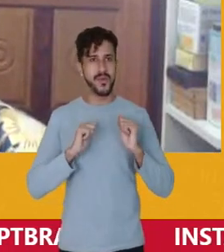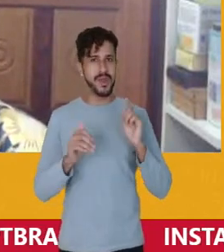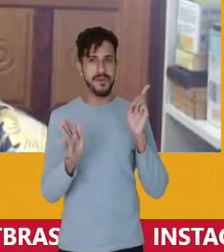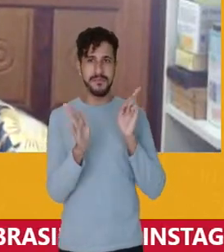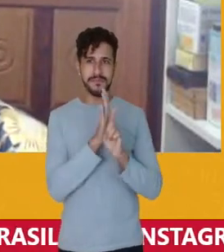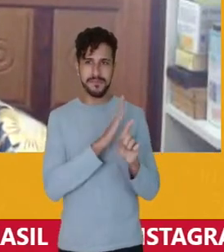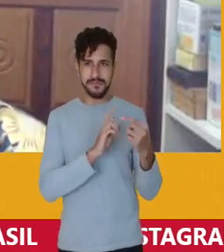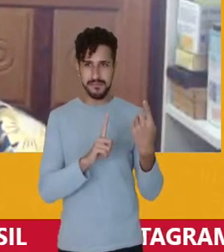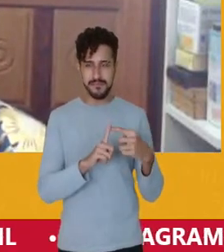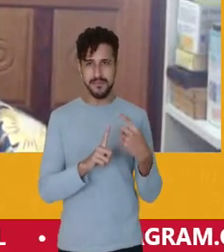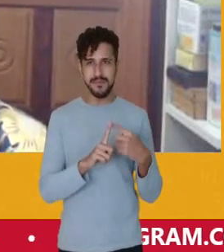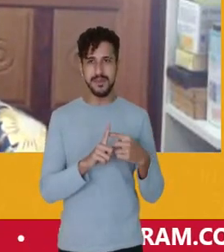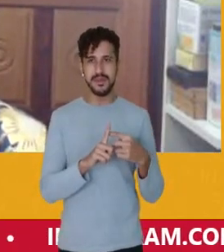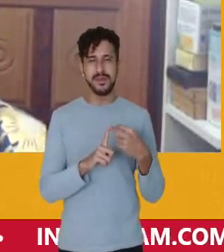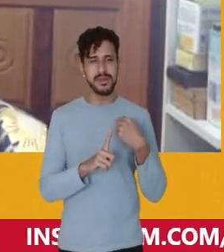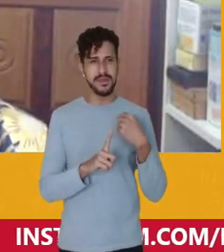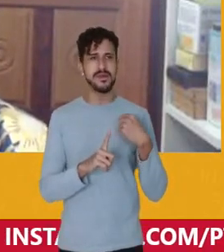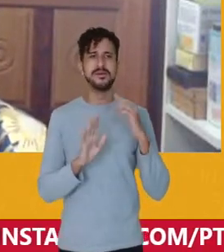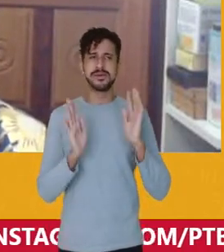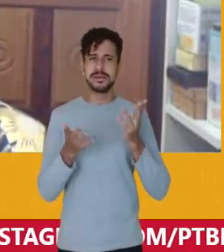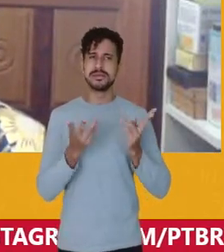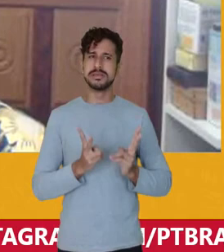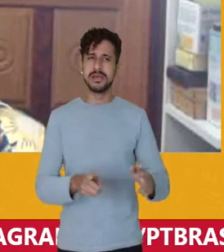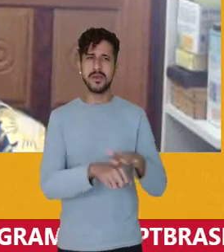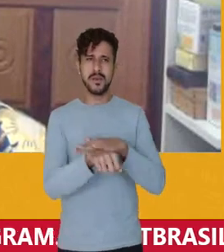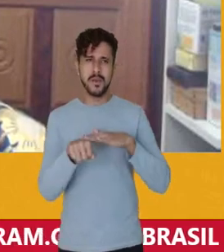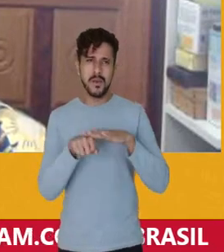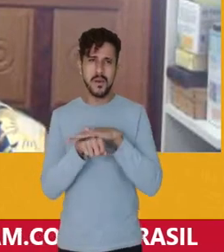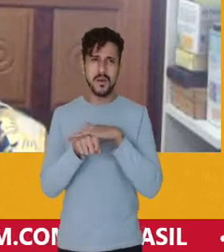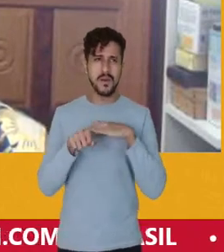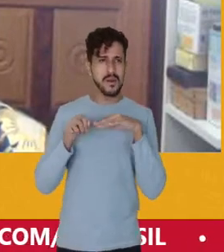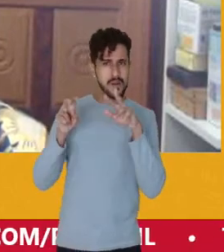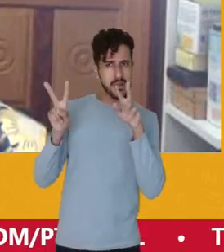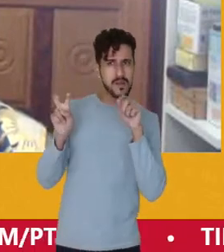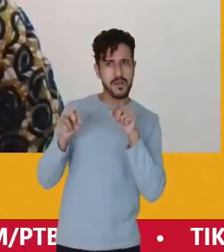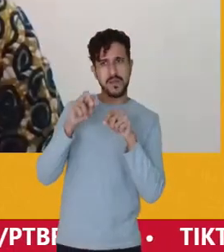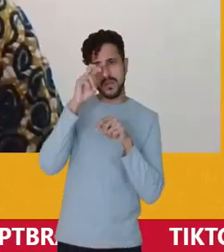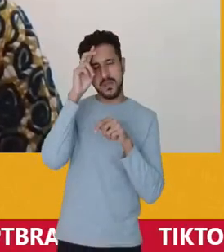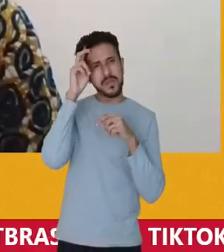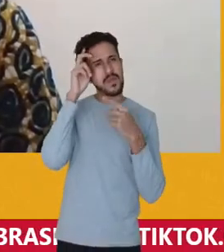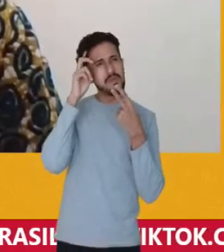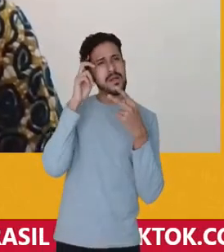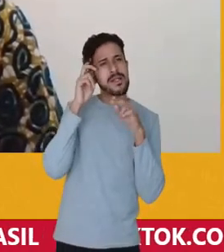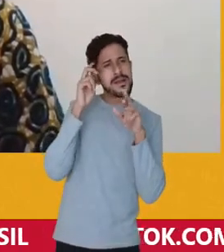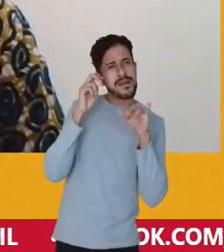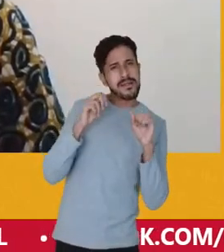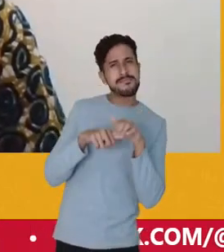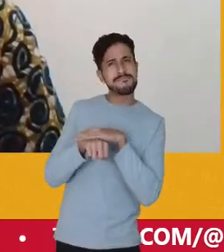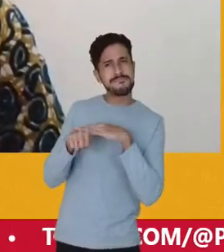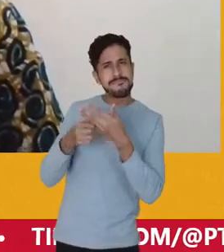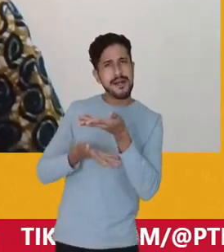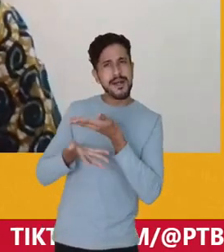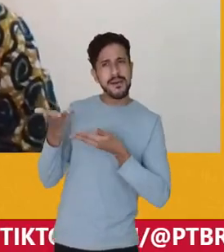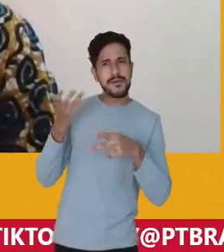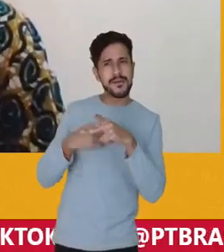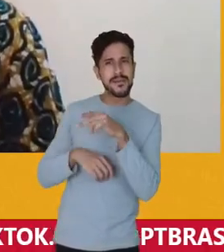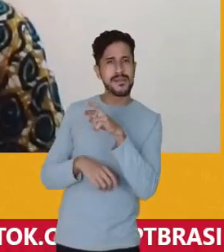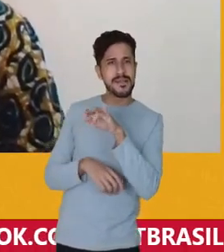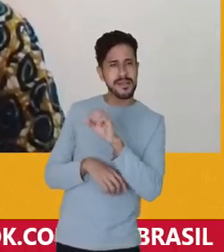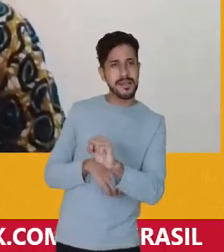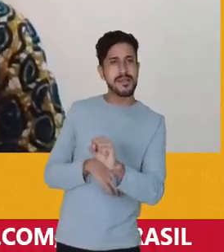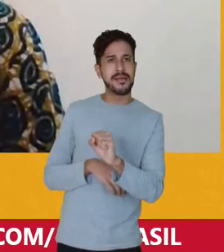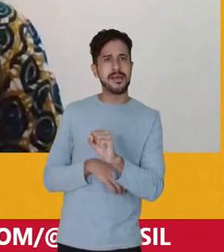pergunta, porque eu venho falando isso, né, Nilma? Eu falo, e com Cris muito, né, com a professora Cris